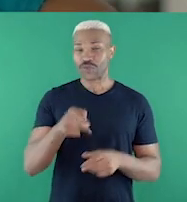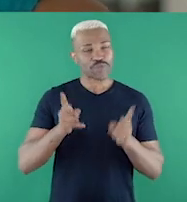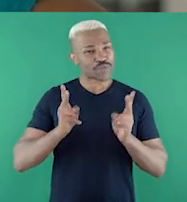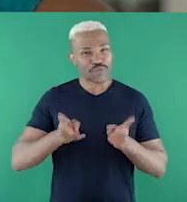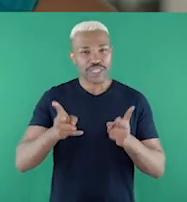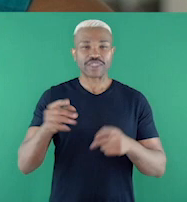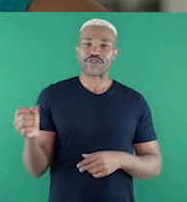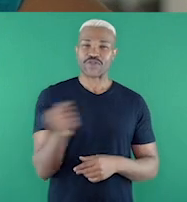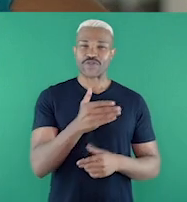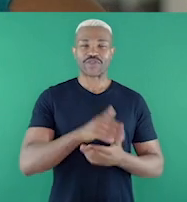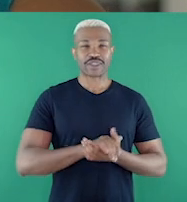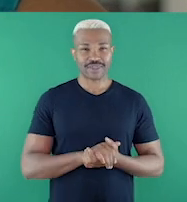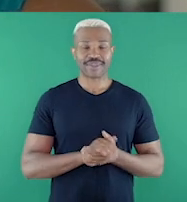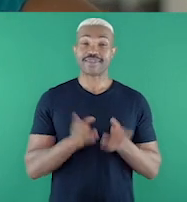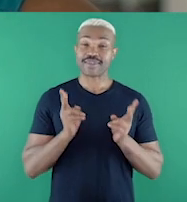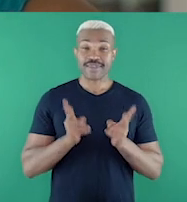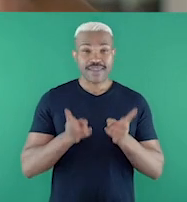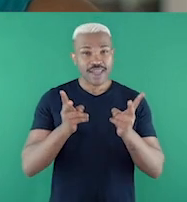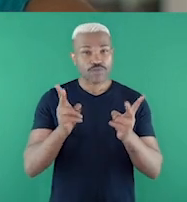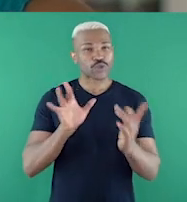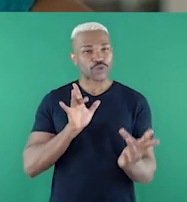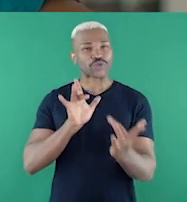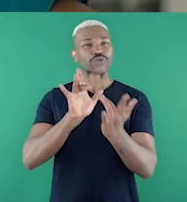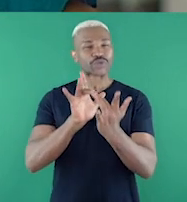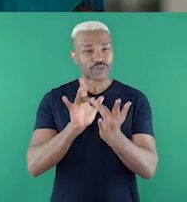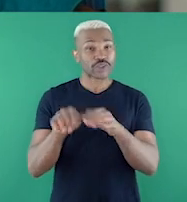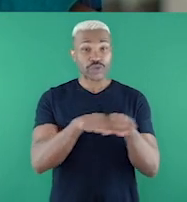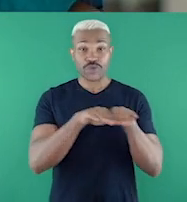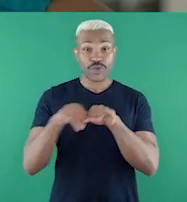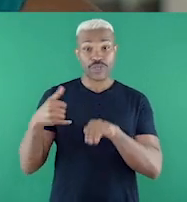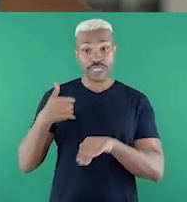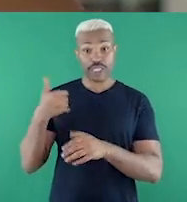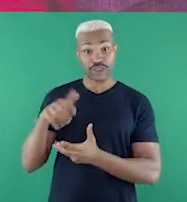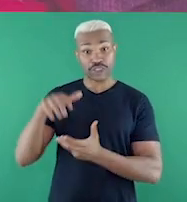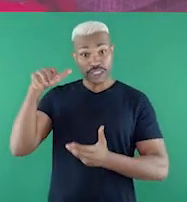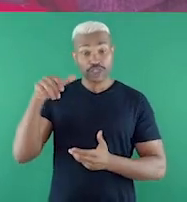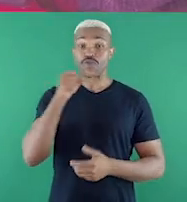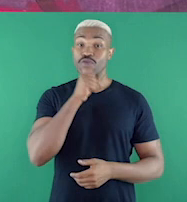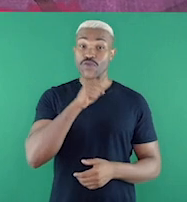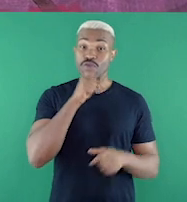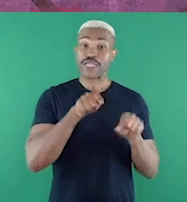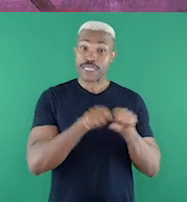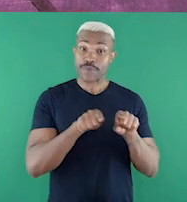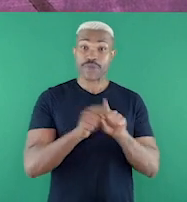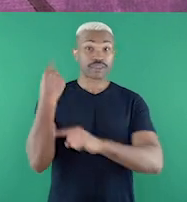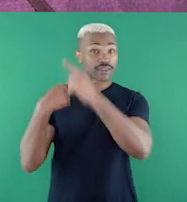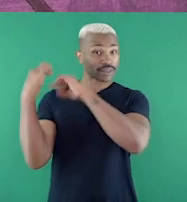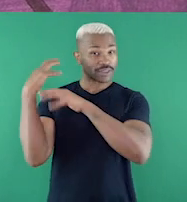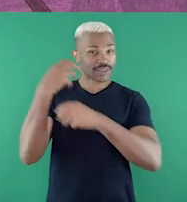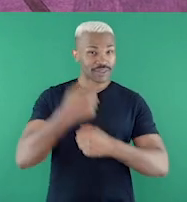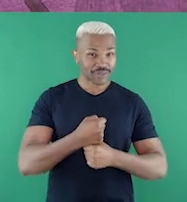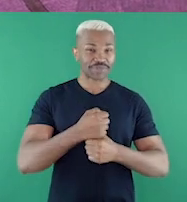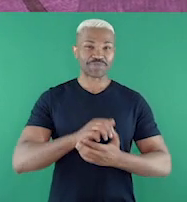mesma nova história. Sempre em contato e valorizando os nossos mais velhos, os nossos avós e a nossa ancestralidade.